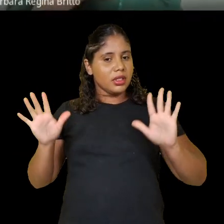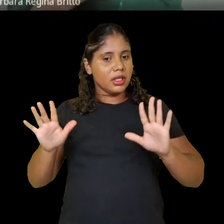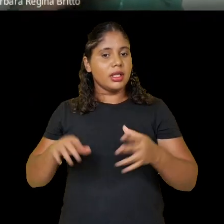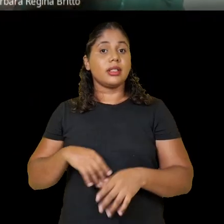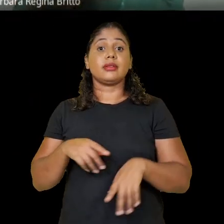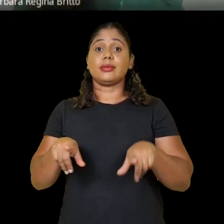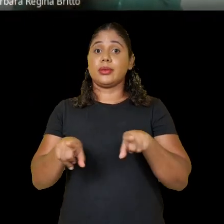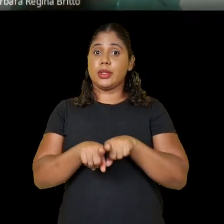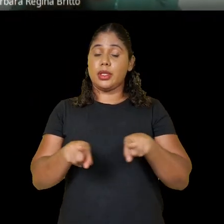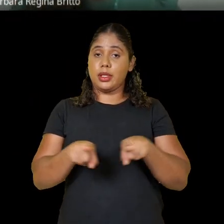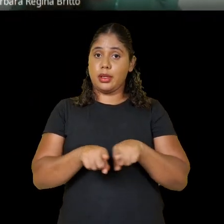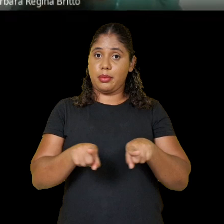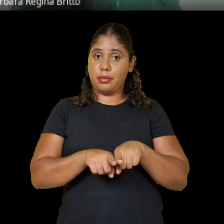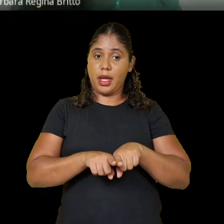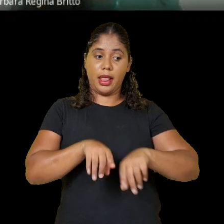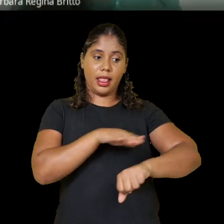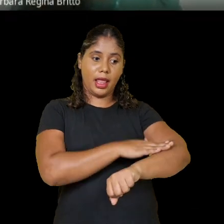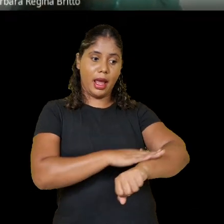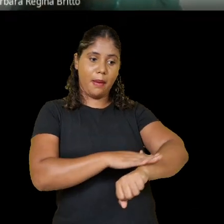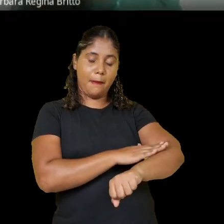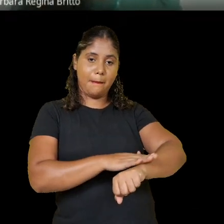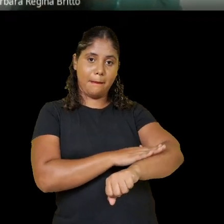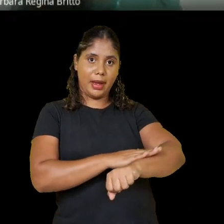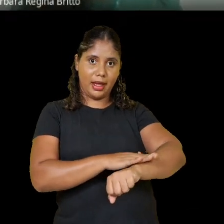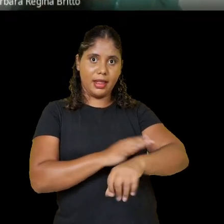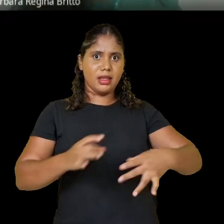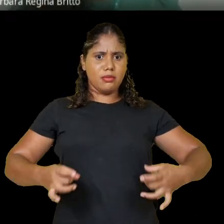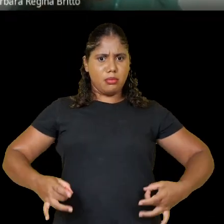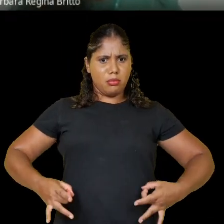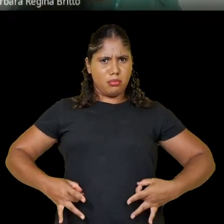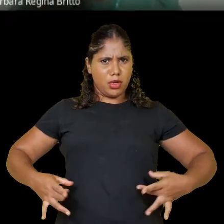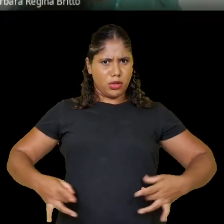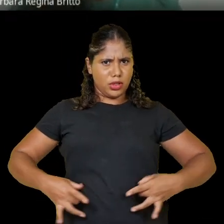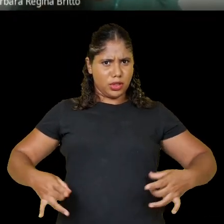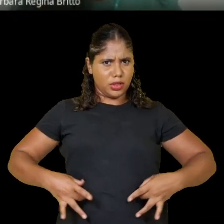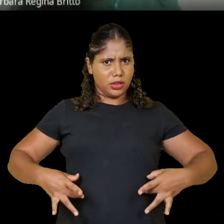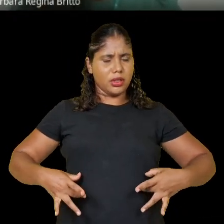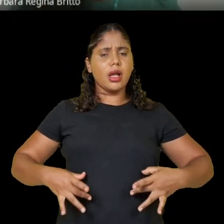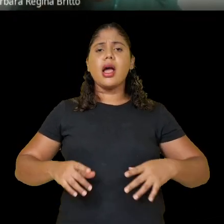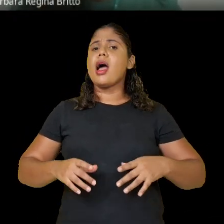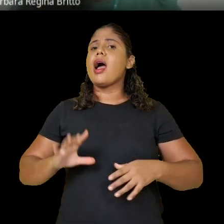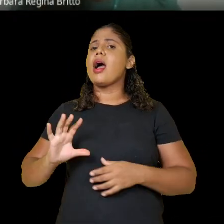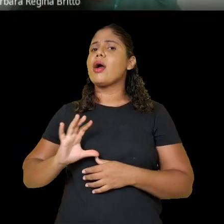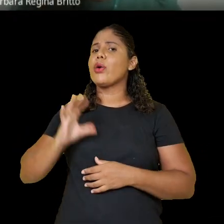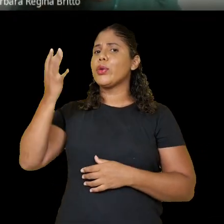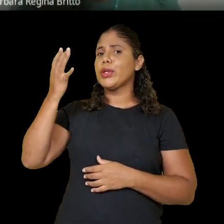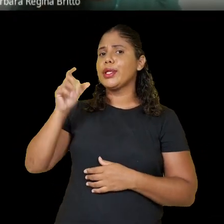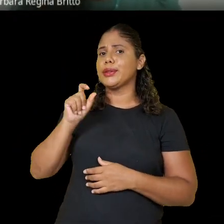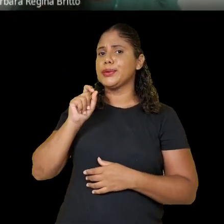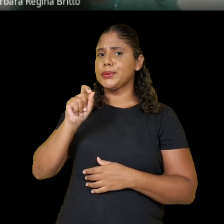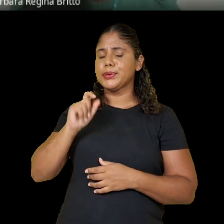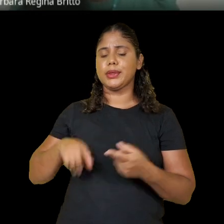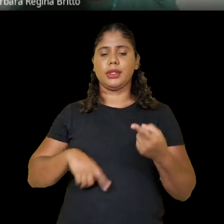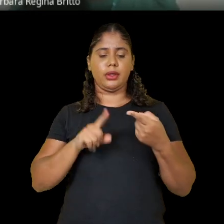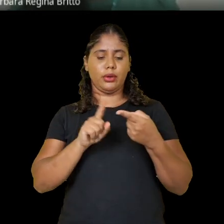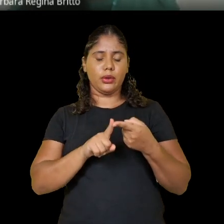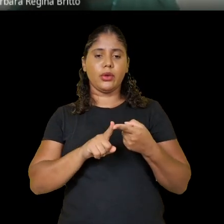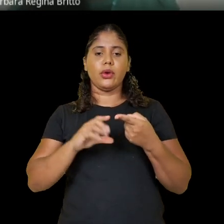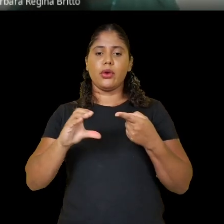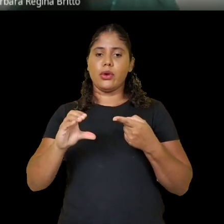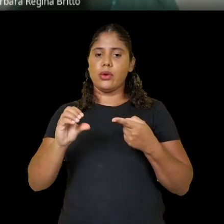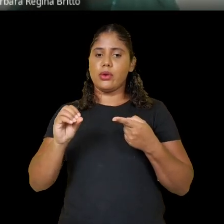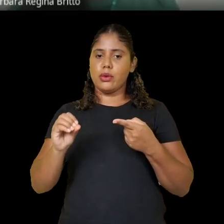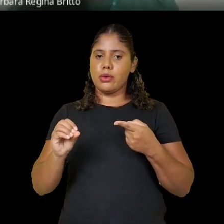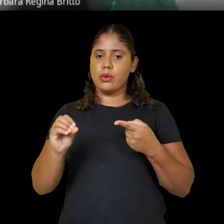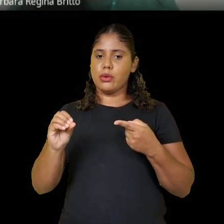presença, por influência, né? Também da progesterona, a hiperpigmentação da pele, que vai estimular